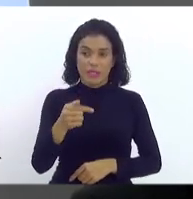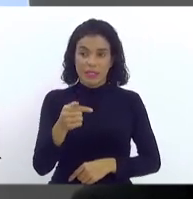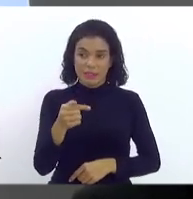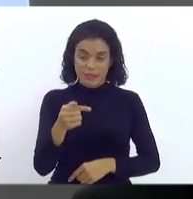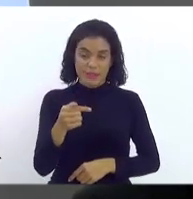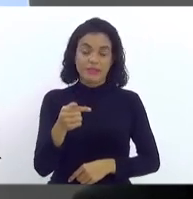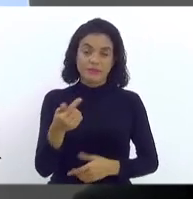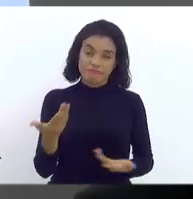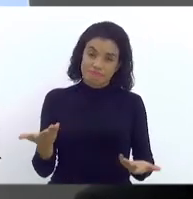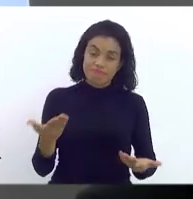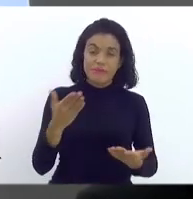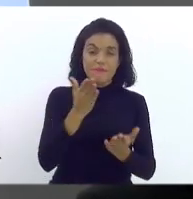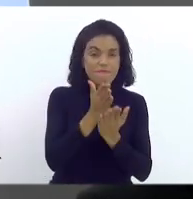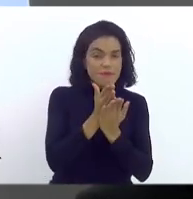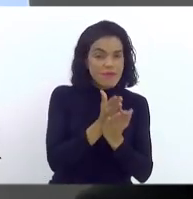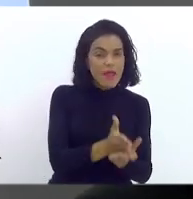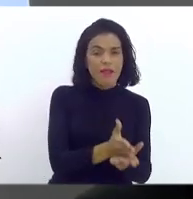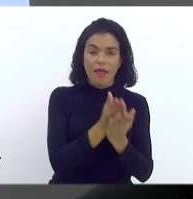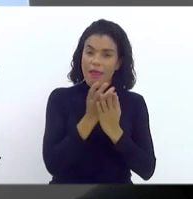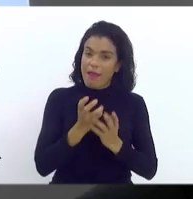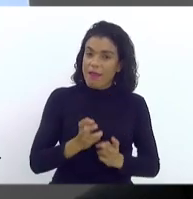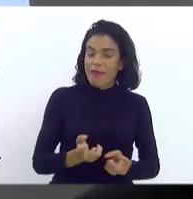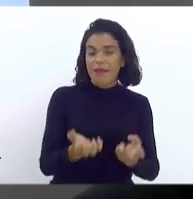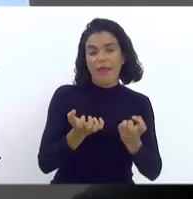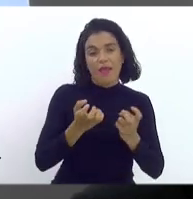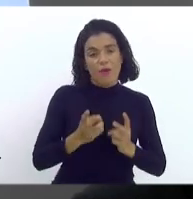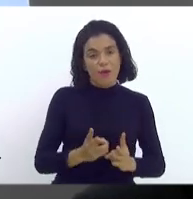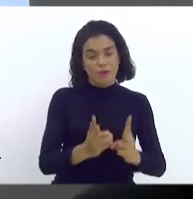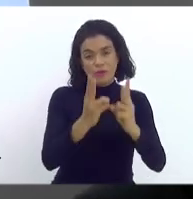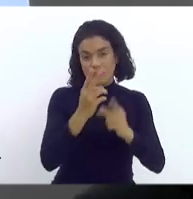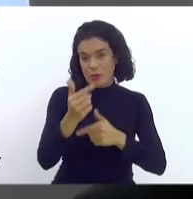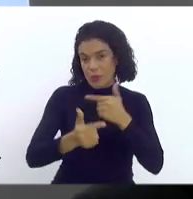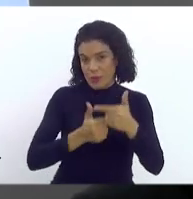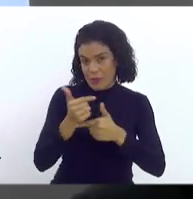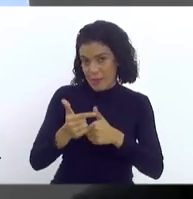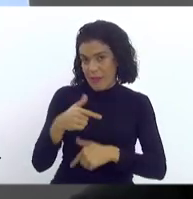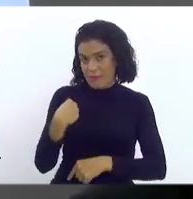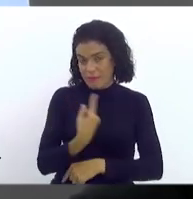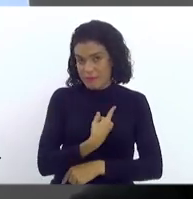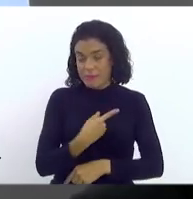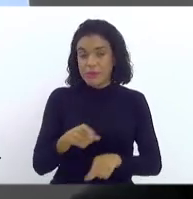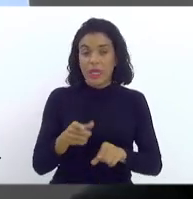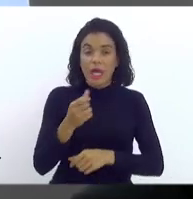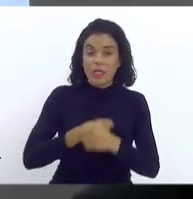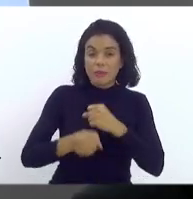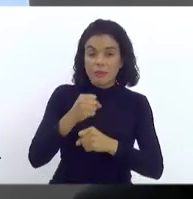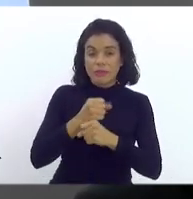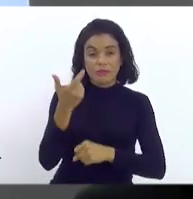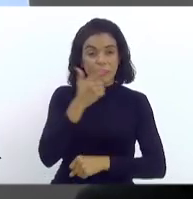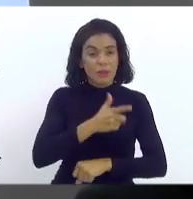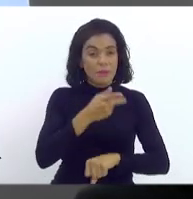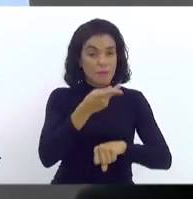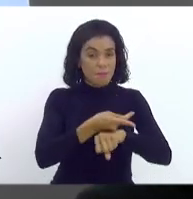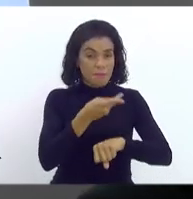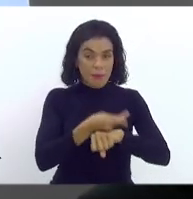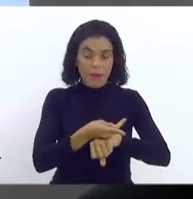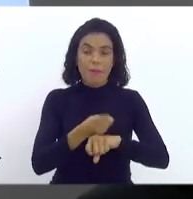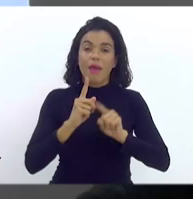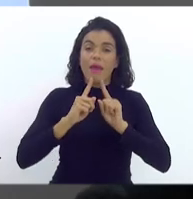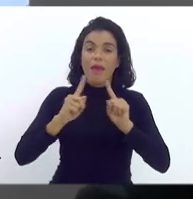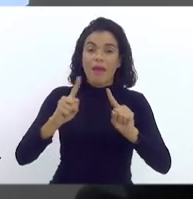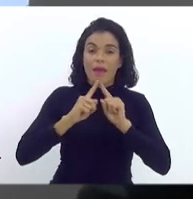a fidelidade, que é querer continuar com a prestação desse serviço. Ano passado, nós ganhamos o prêmio do Reclame